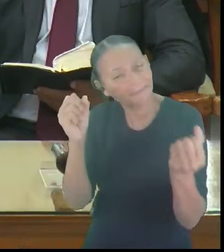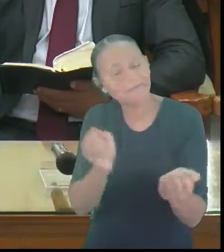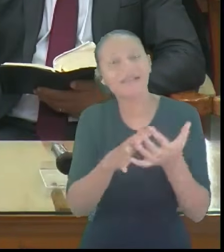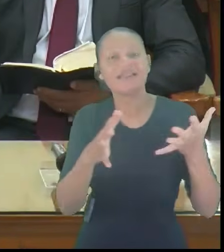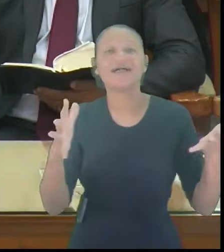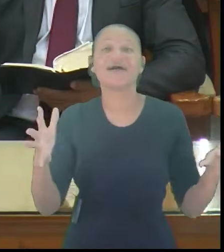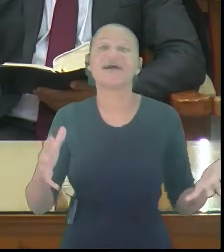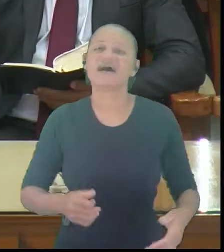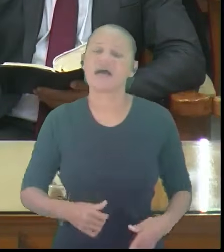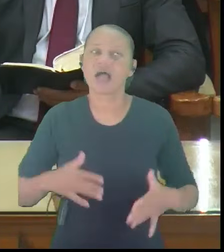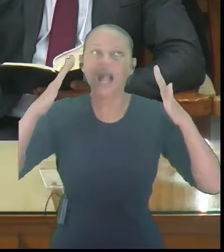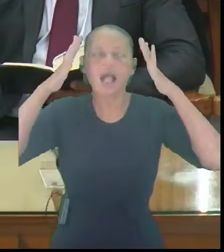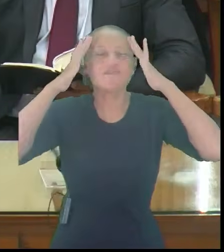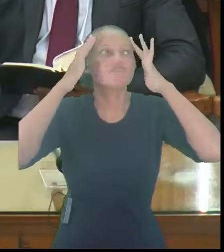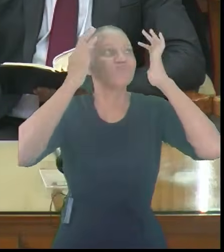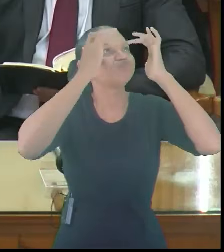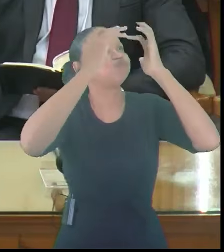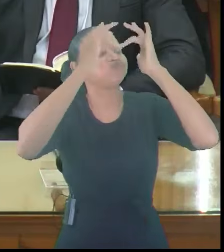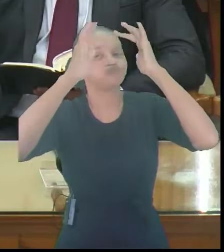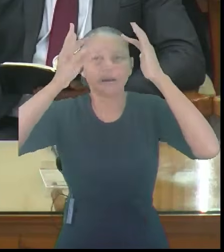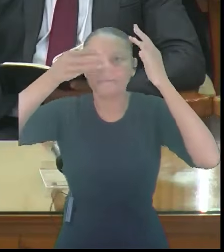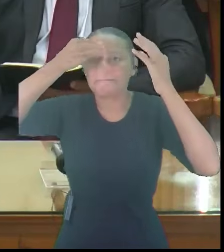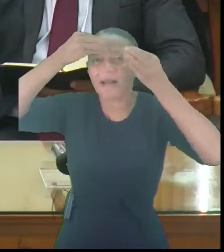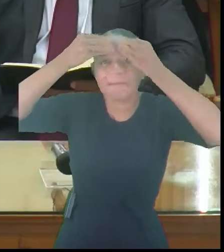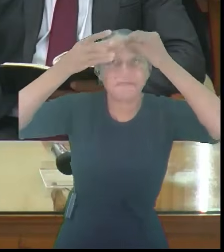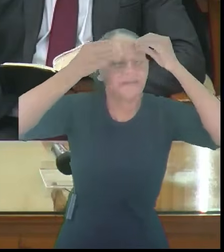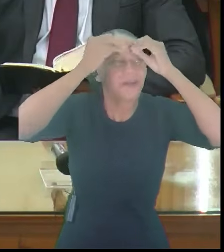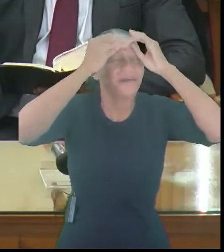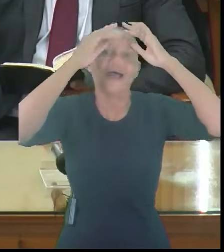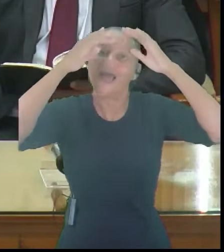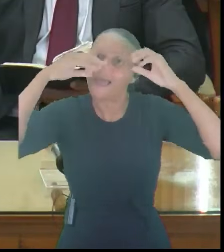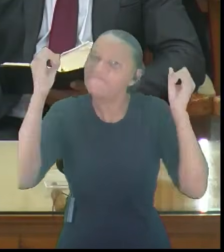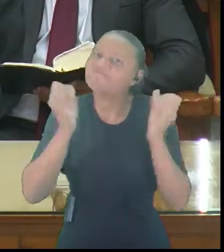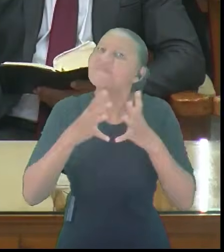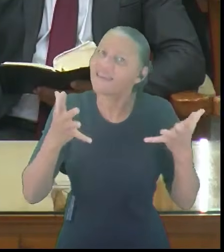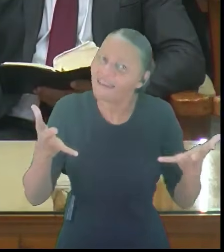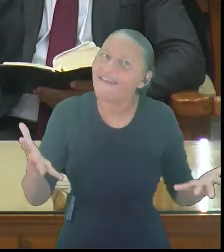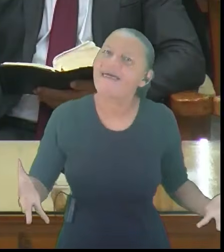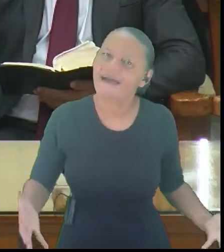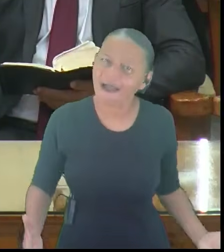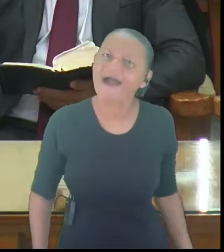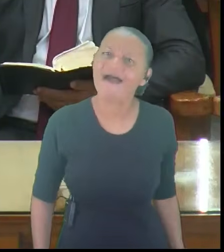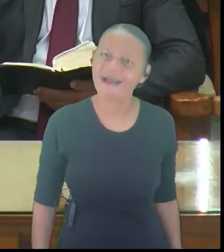Essa cabeça pensando, armazenando conhecimentos, é milagre.